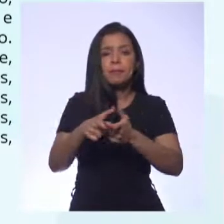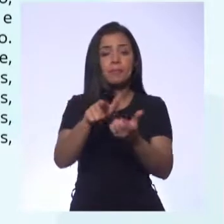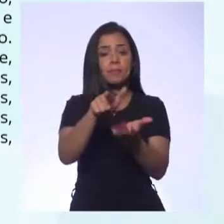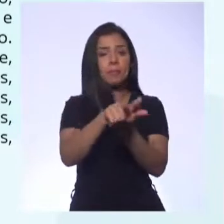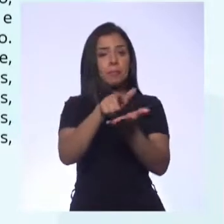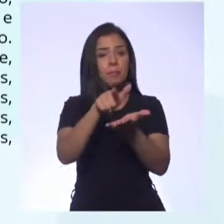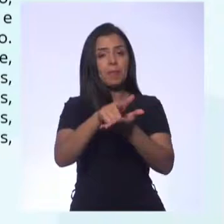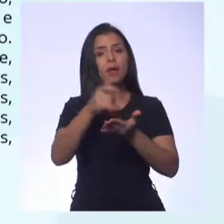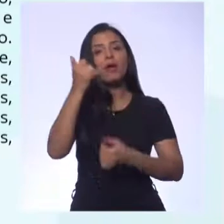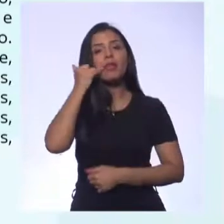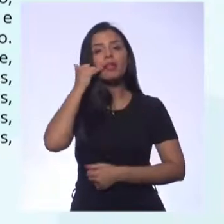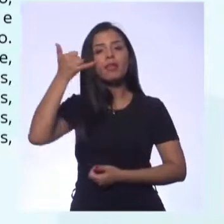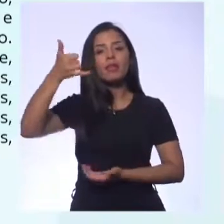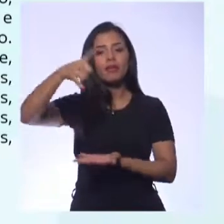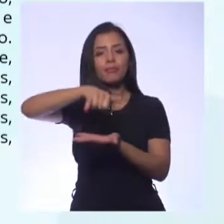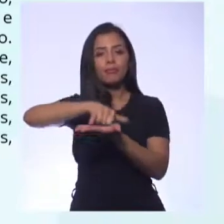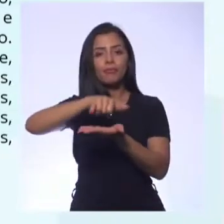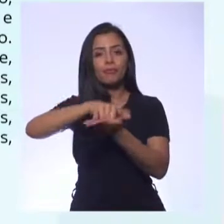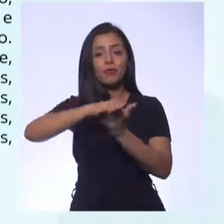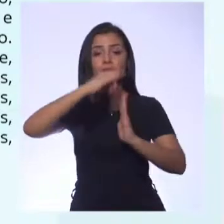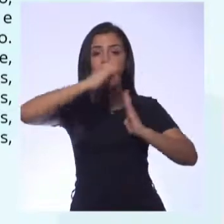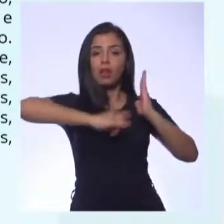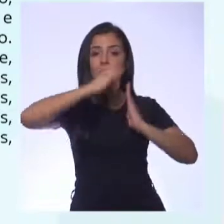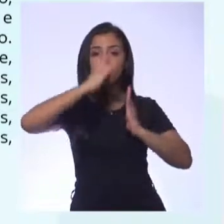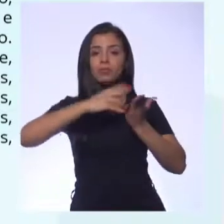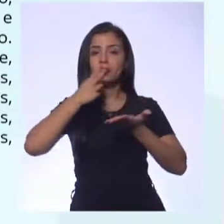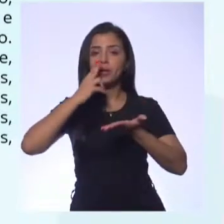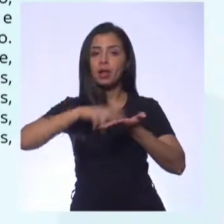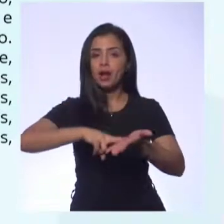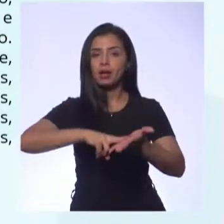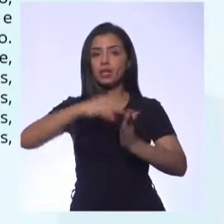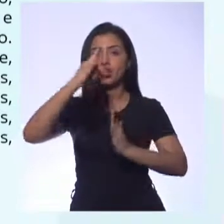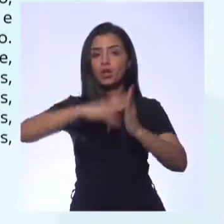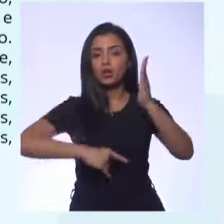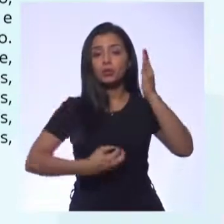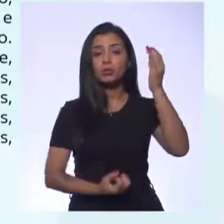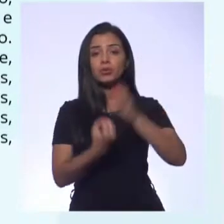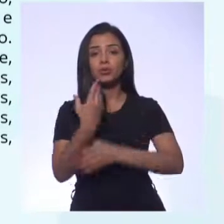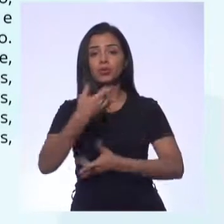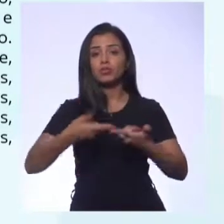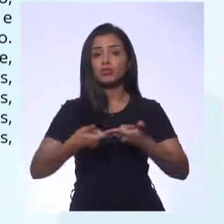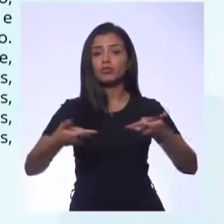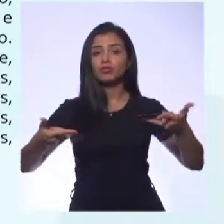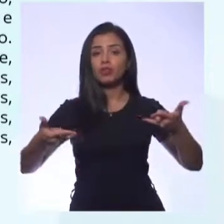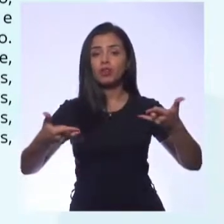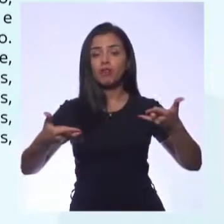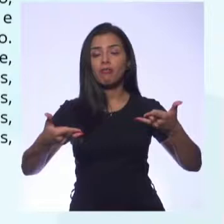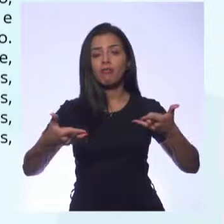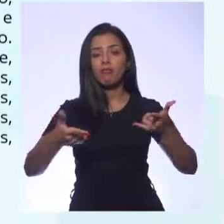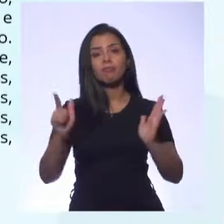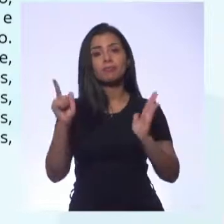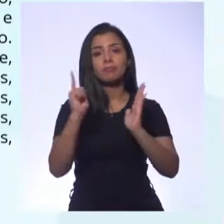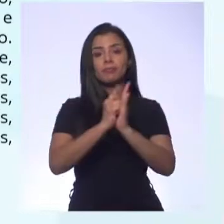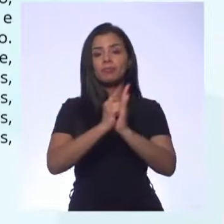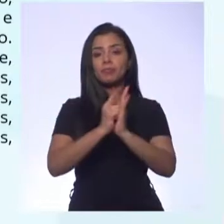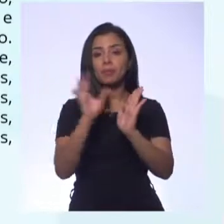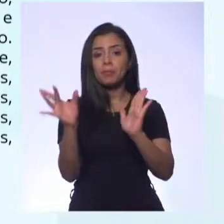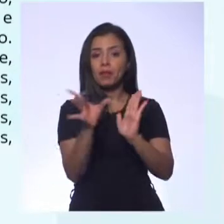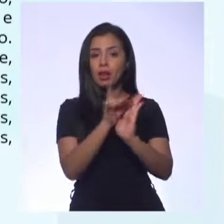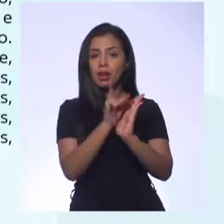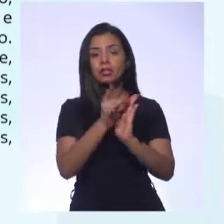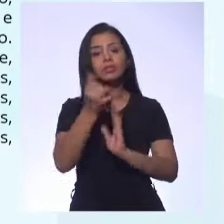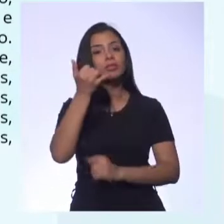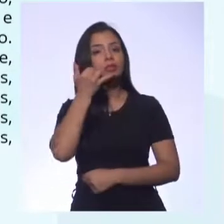papéis, telefone, relatórios, cartas, notas, vales, cheques, memorandos, bilhetes,